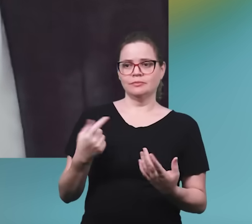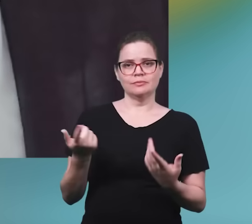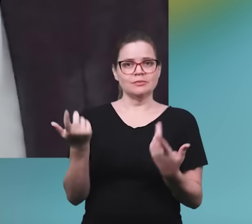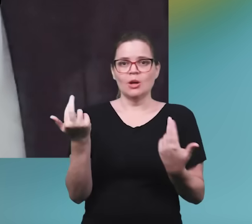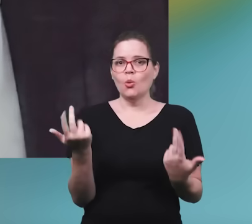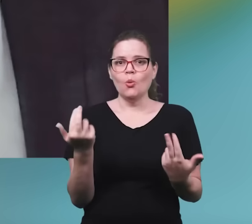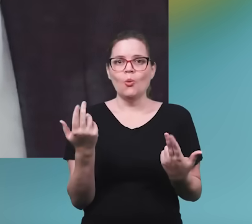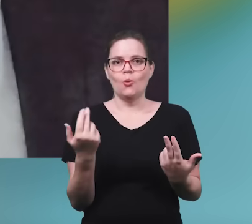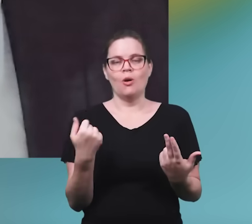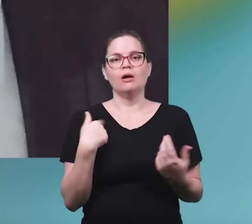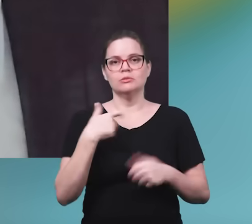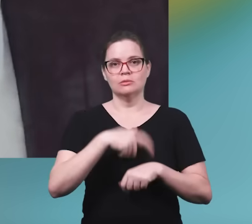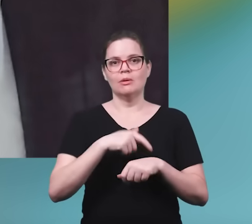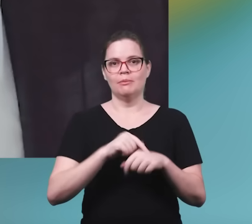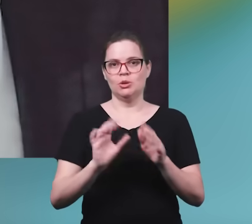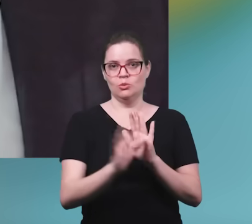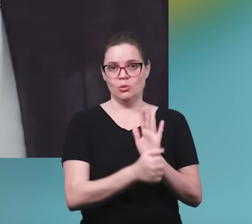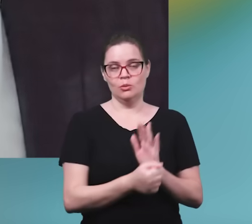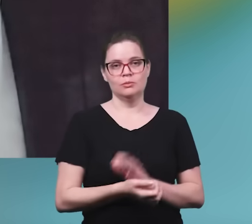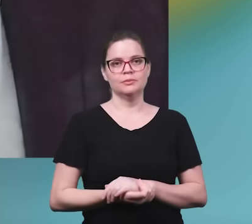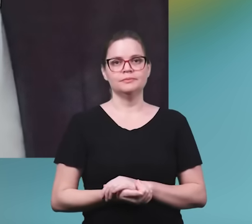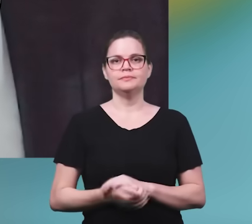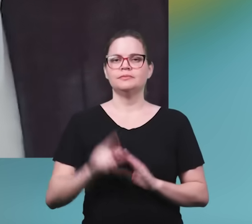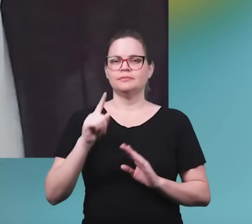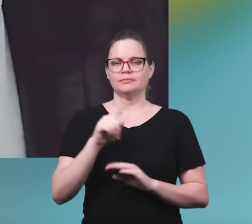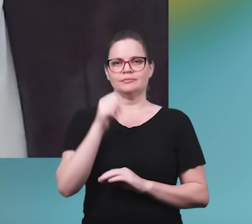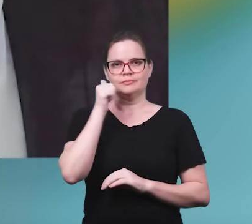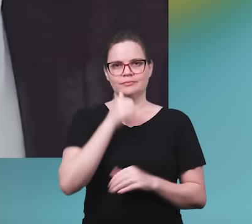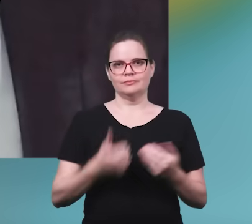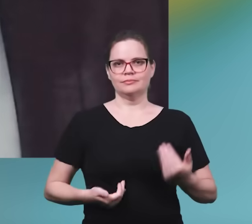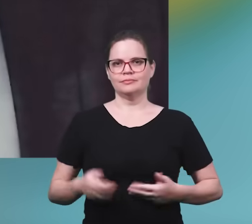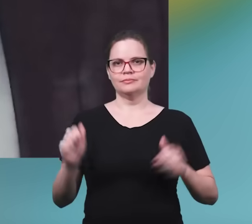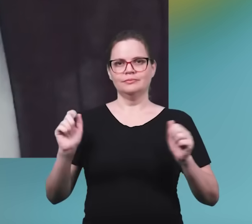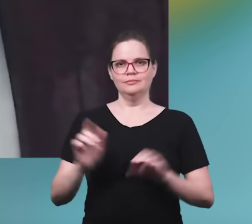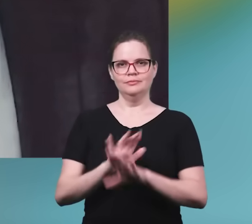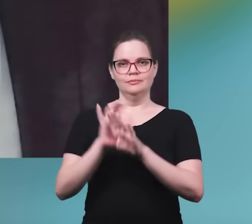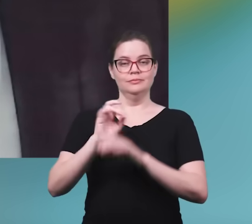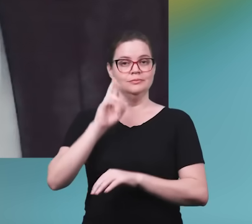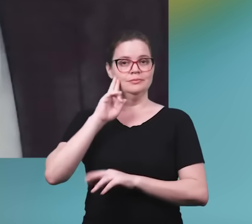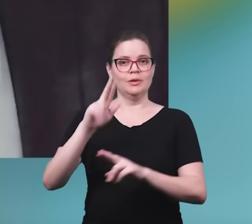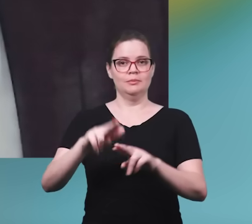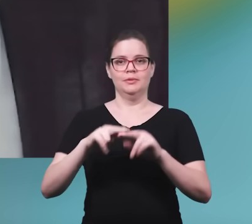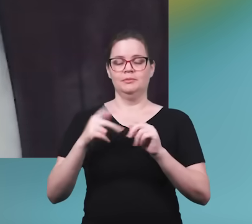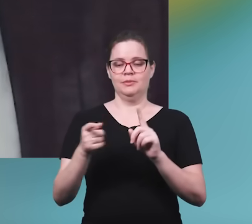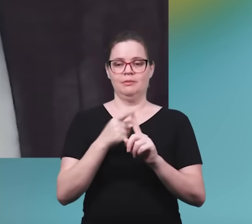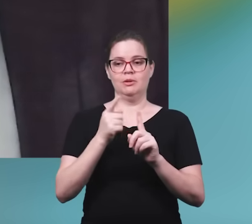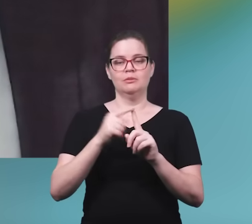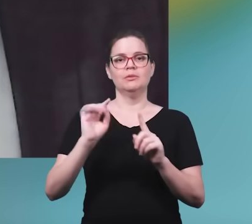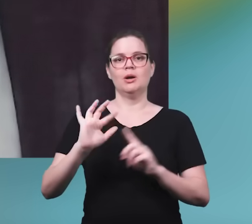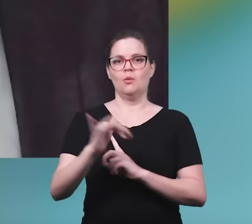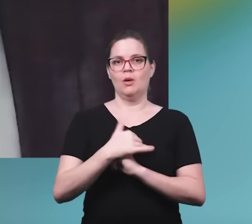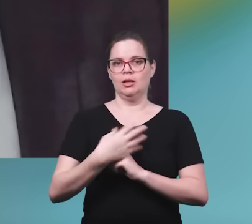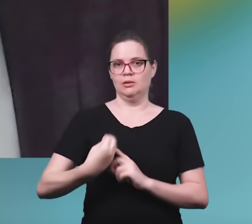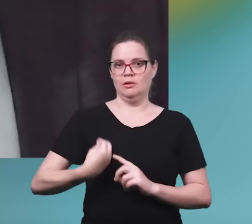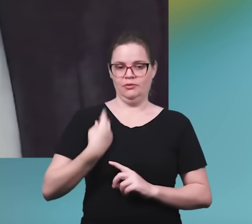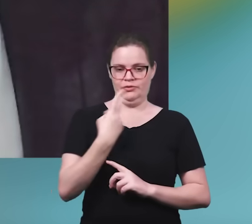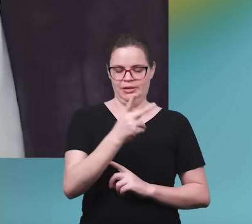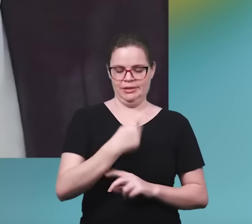estava da mesma condição com que foi tomado dela. E essa irmã pôde glorificar o Senhor. Primeiro, pelo